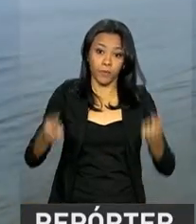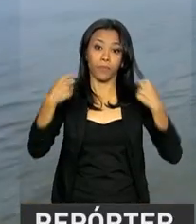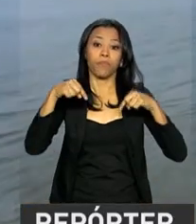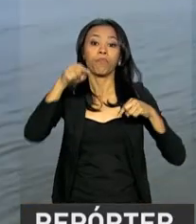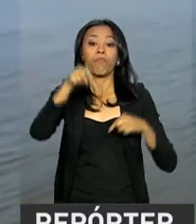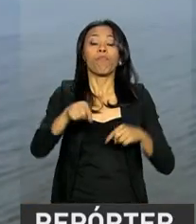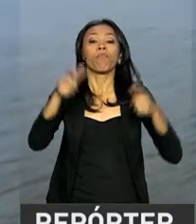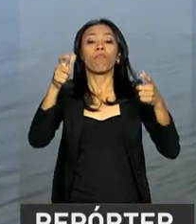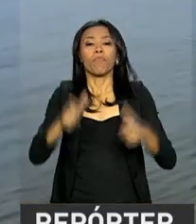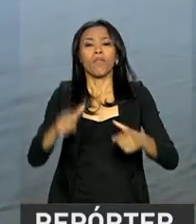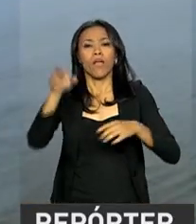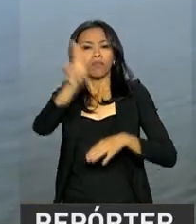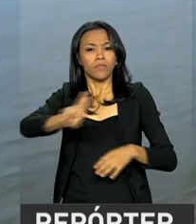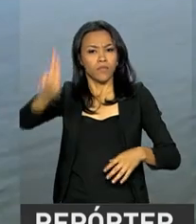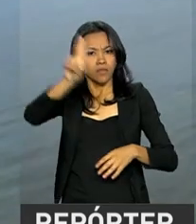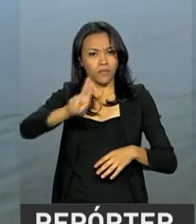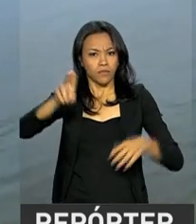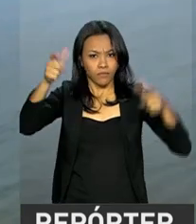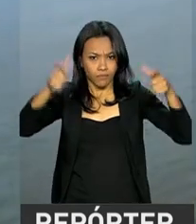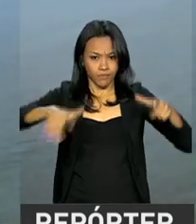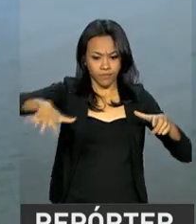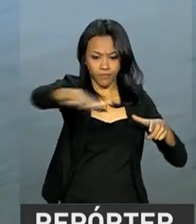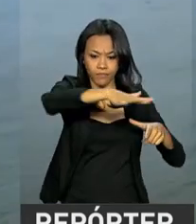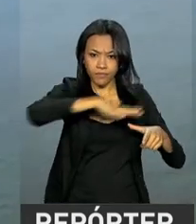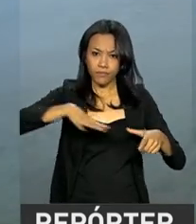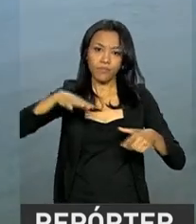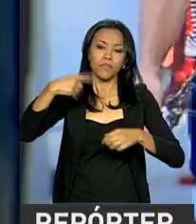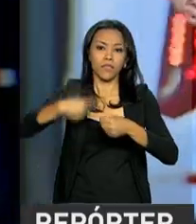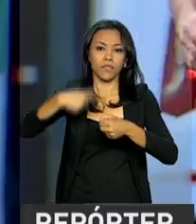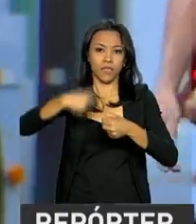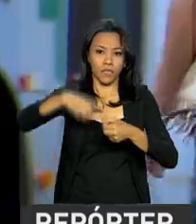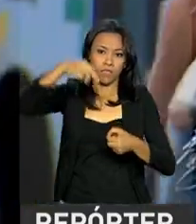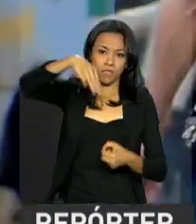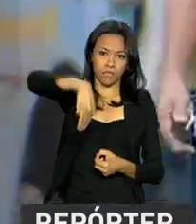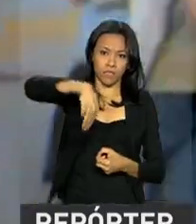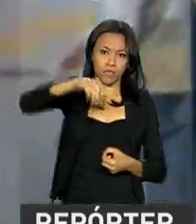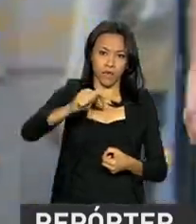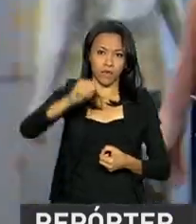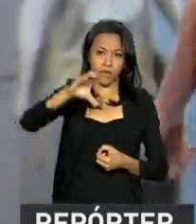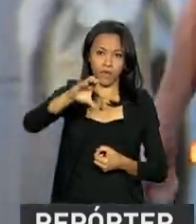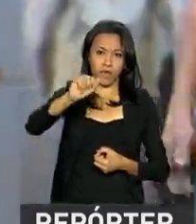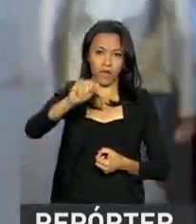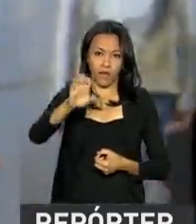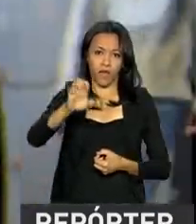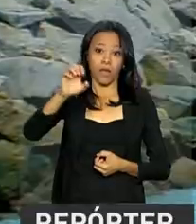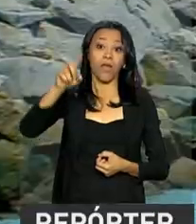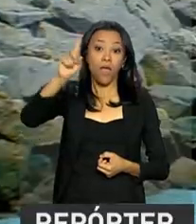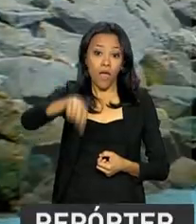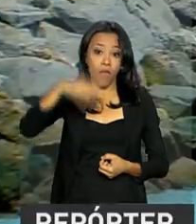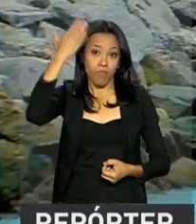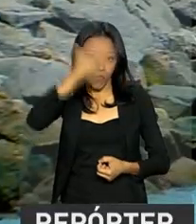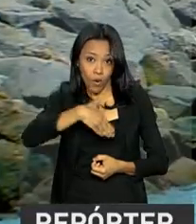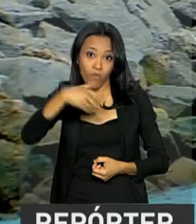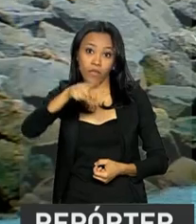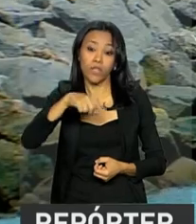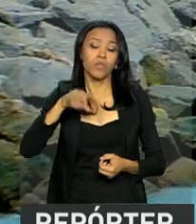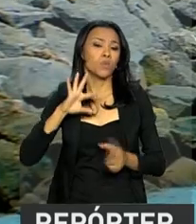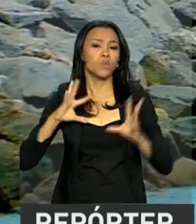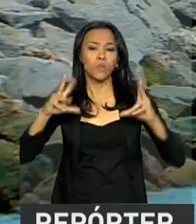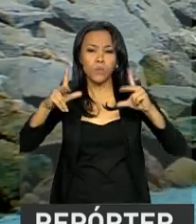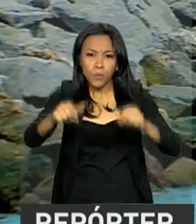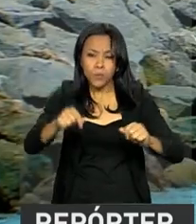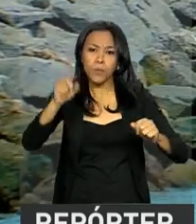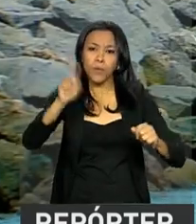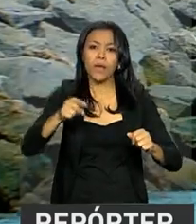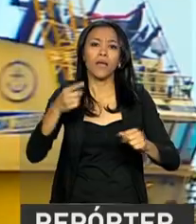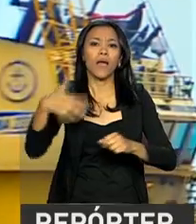Federal Fluminense em Macaé é um exemplo de que, no município, tudo gira em torno do setor. Os conteúdos são voltados para